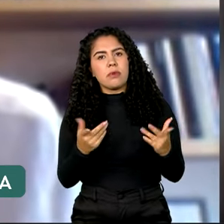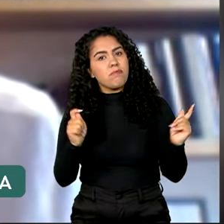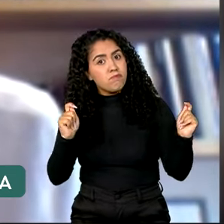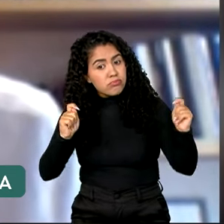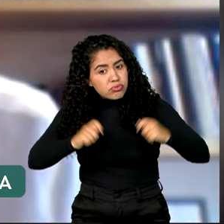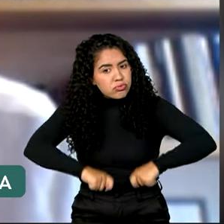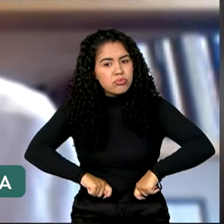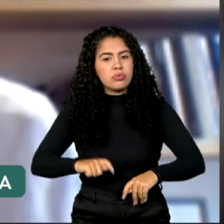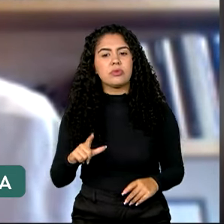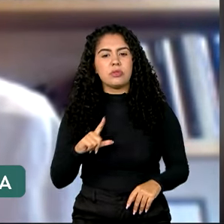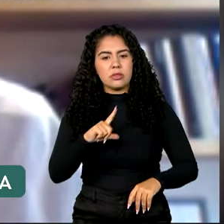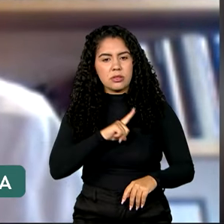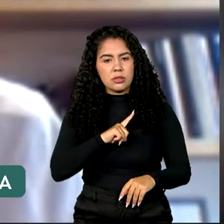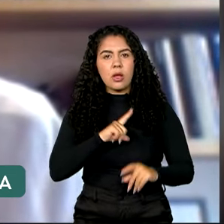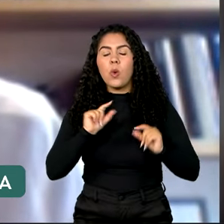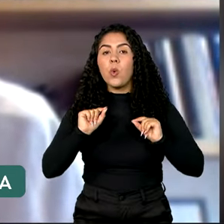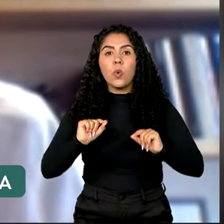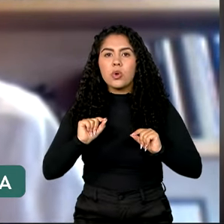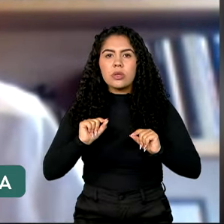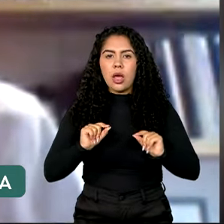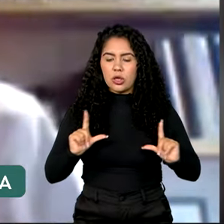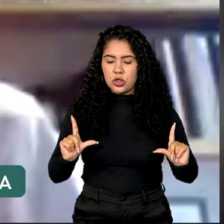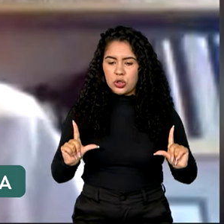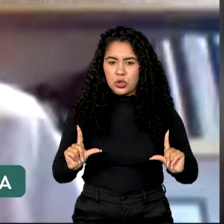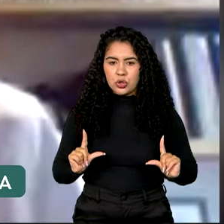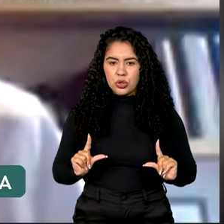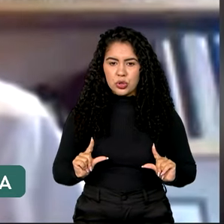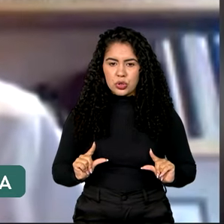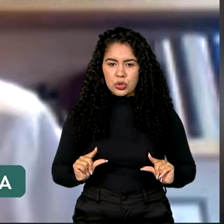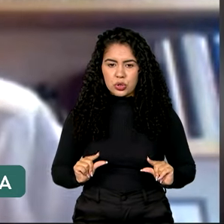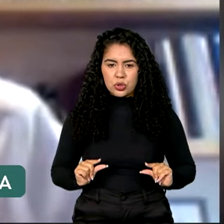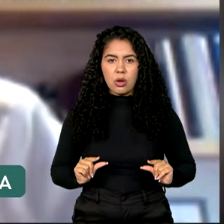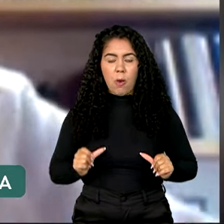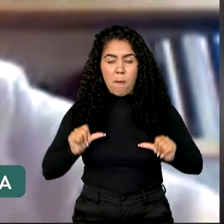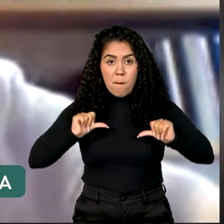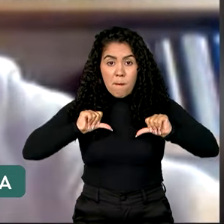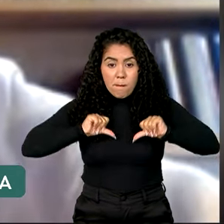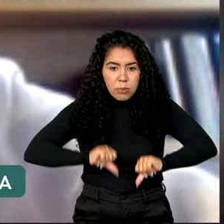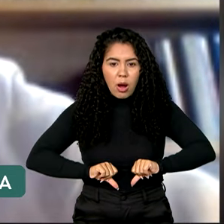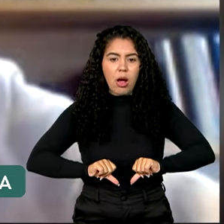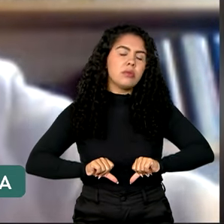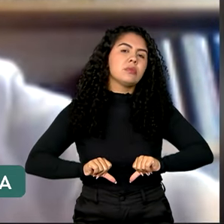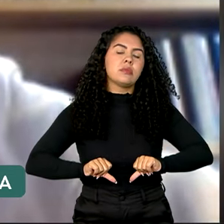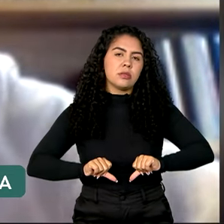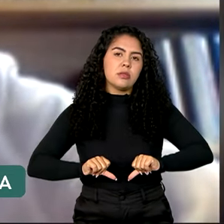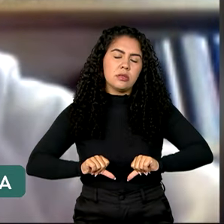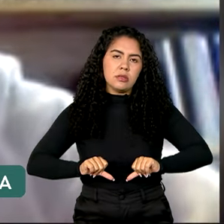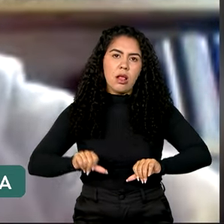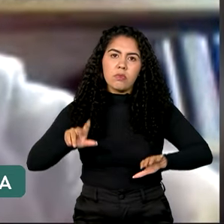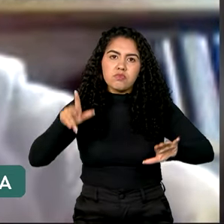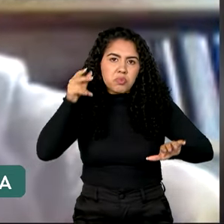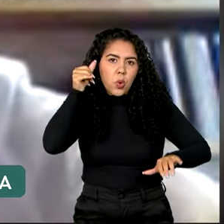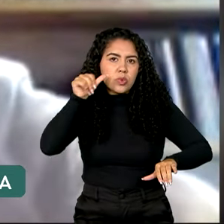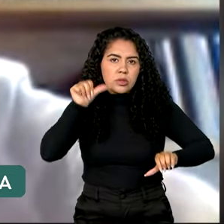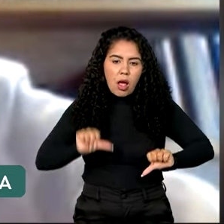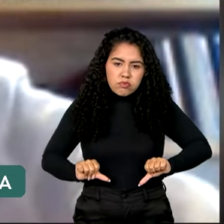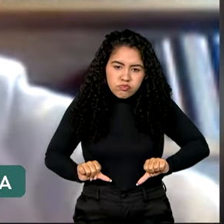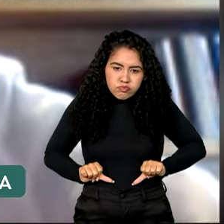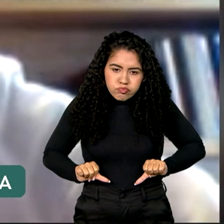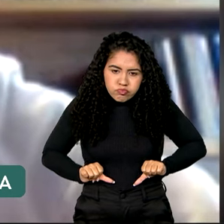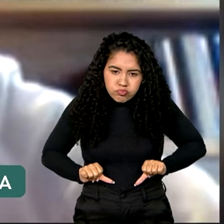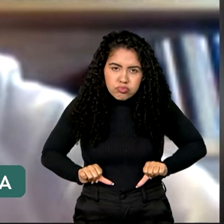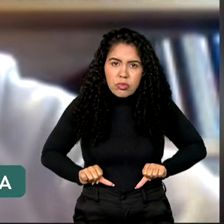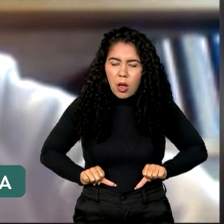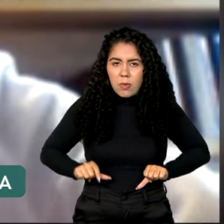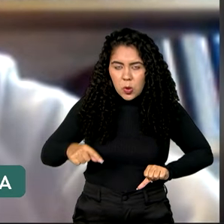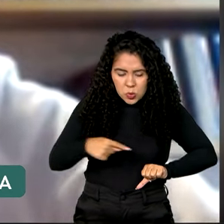possível bloquear ou diminuir essa progressão da doença. Como eu disse, os rins normais funcionam 100, a